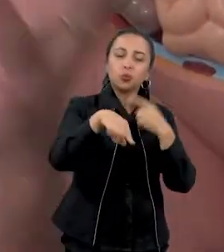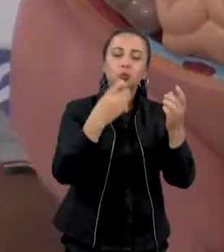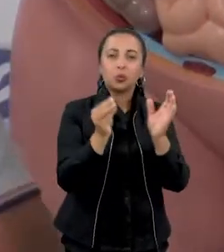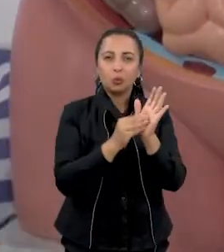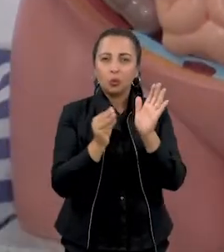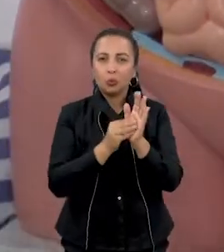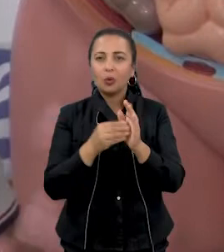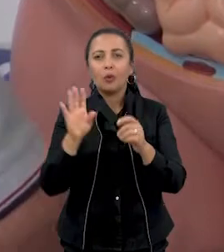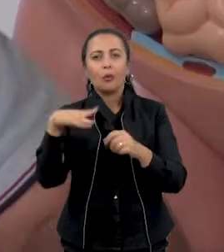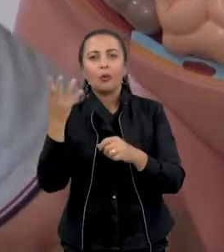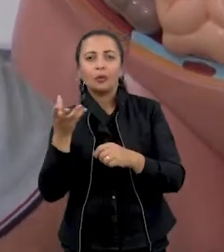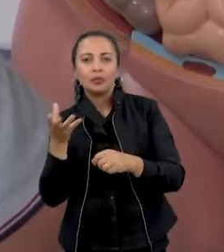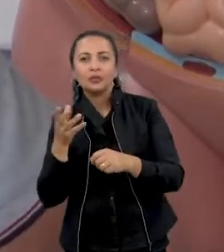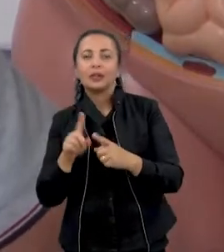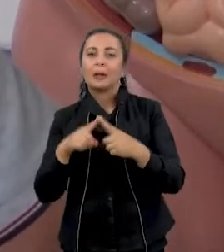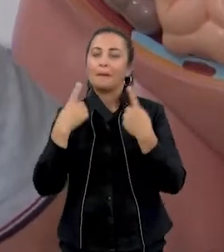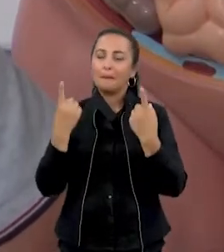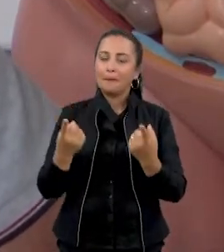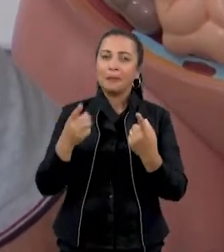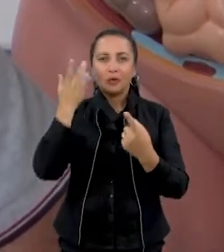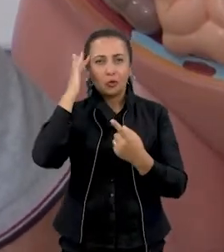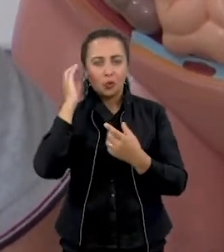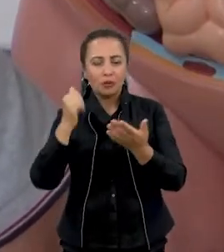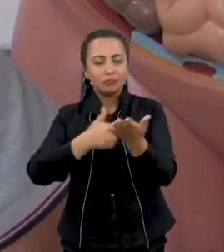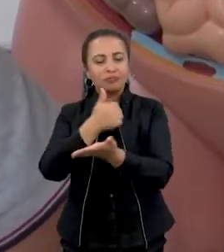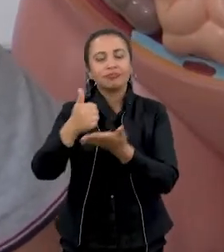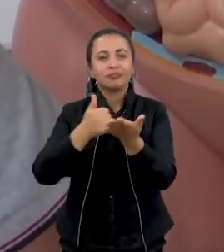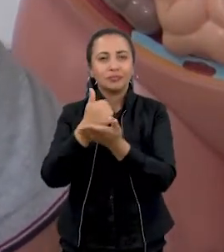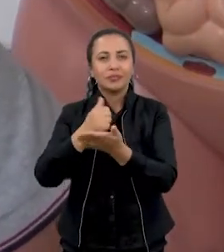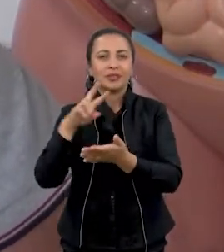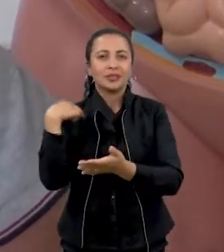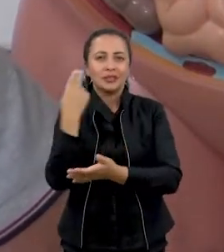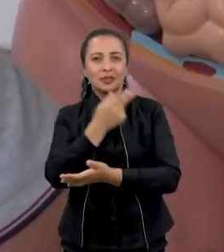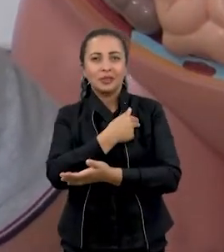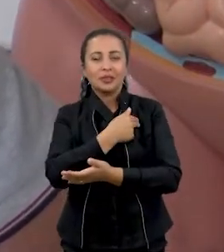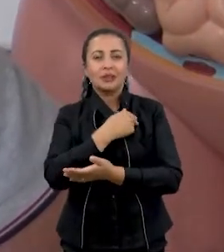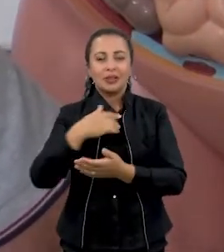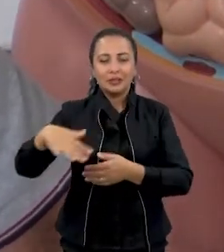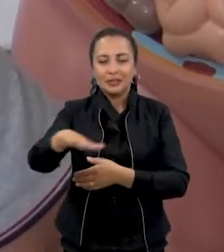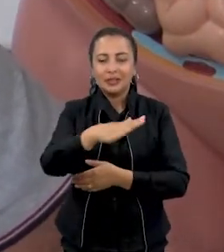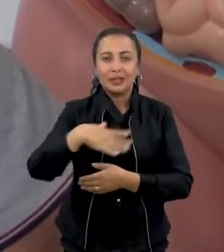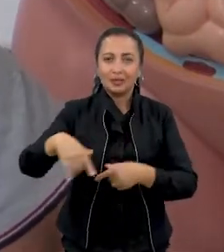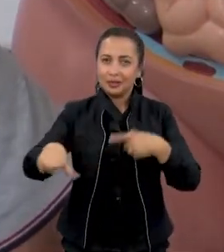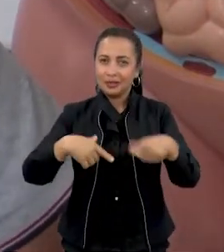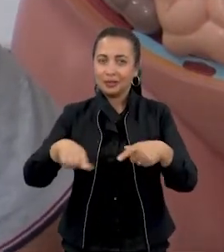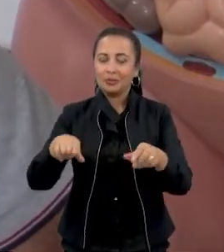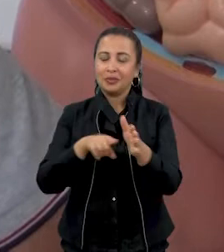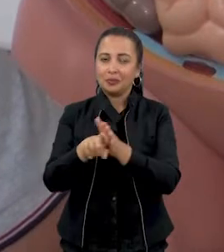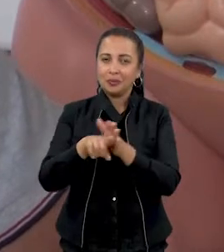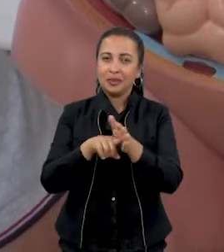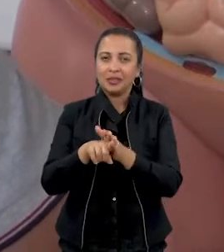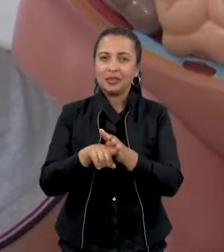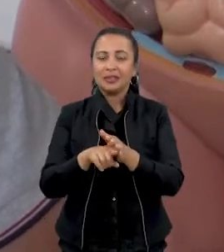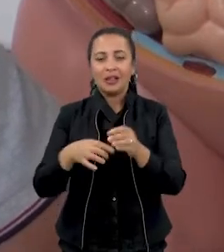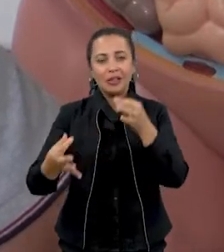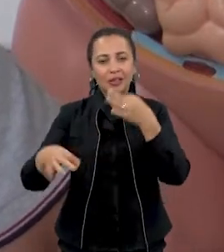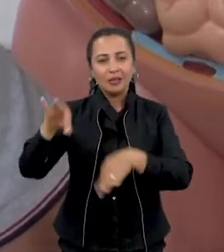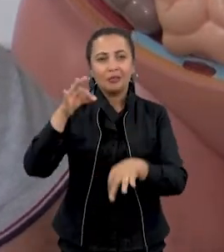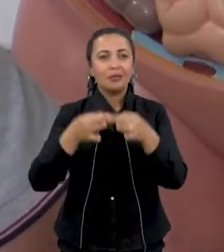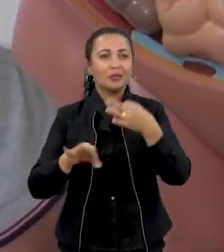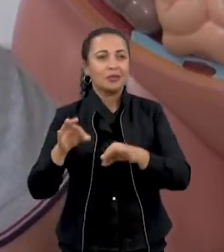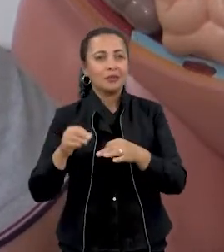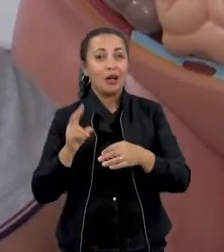com outras propostas, outras intenções, mas eu acho que a base da nossa área de atuação aqui na pesquisa,